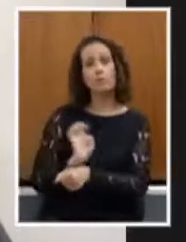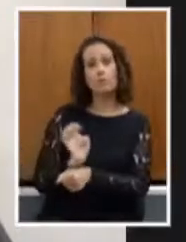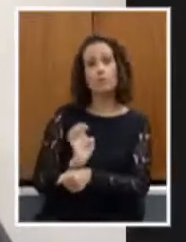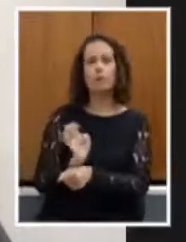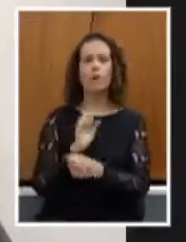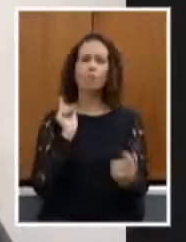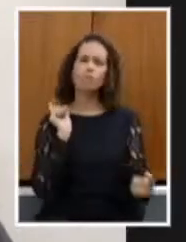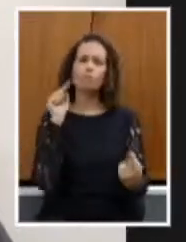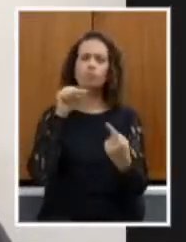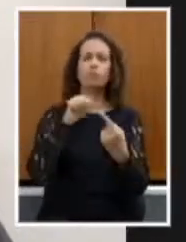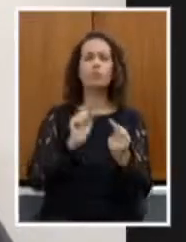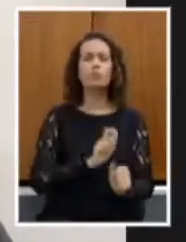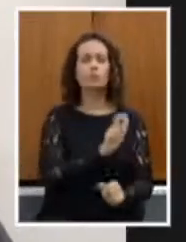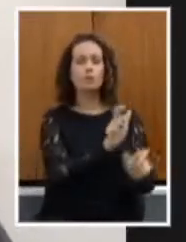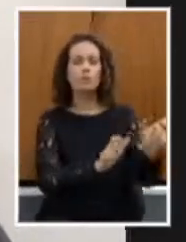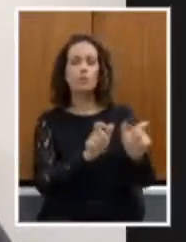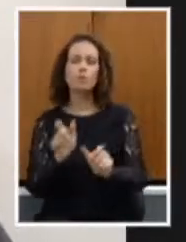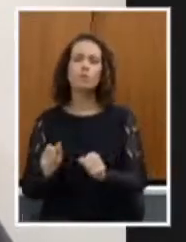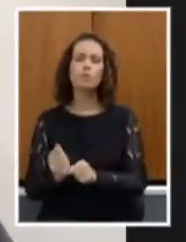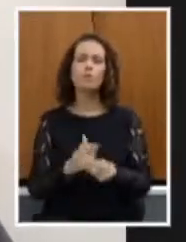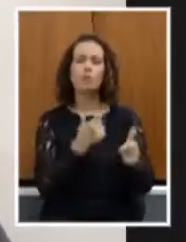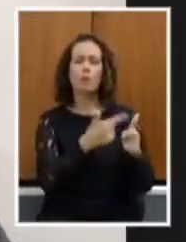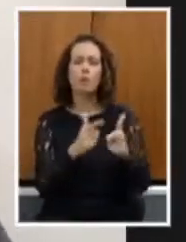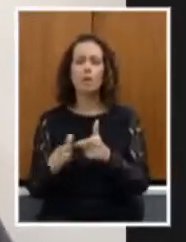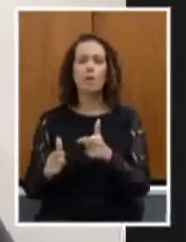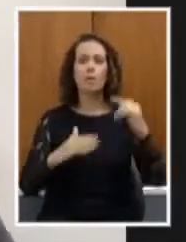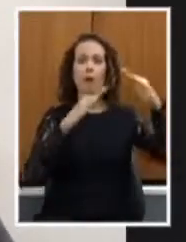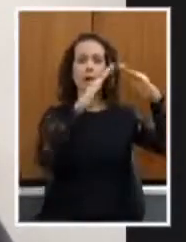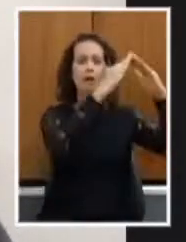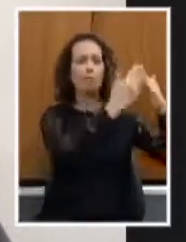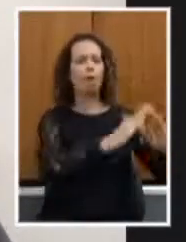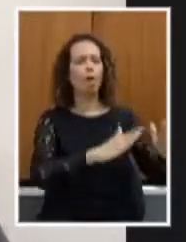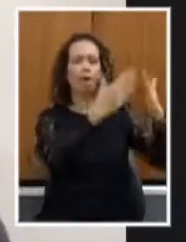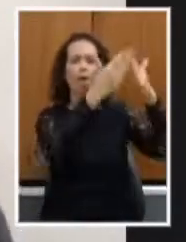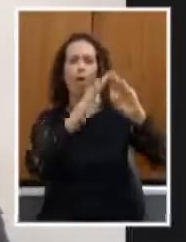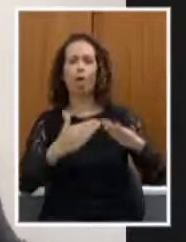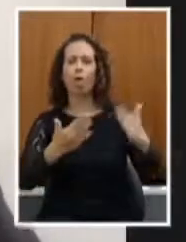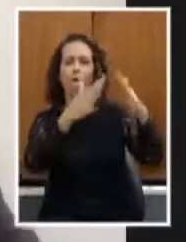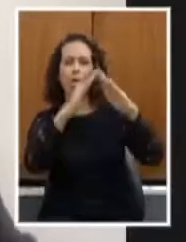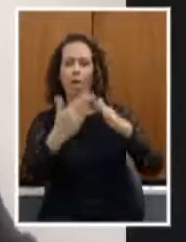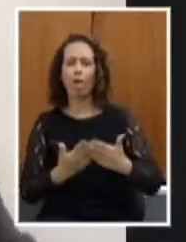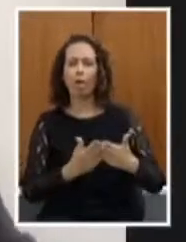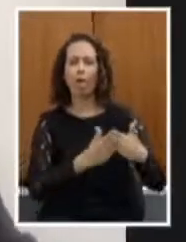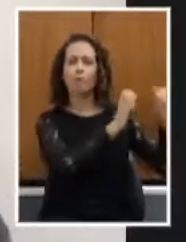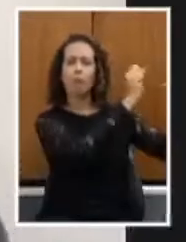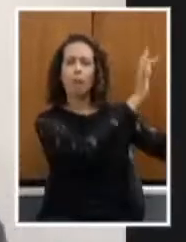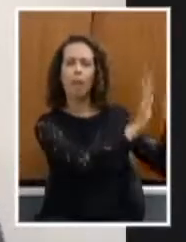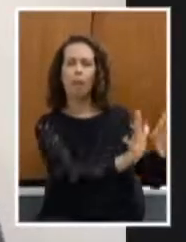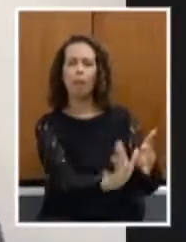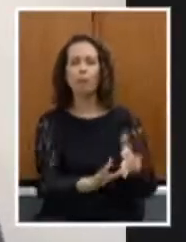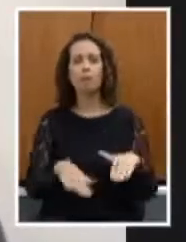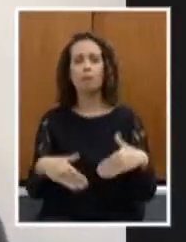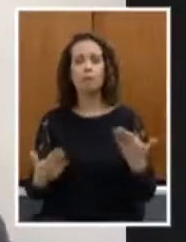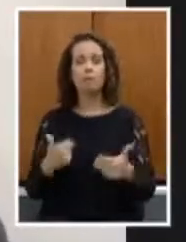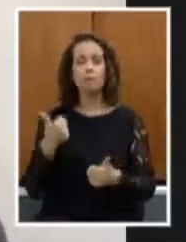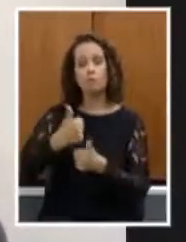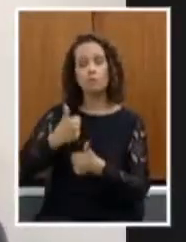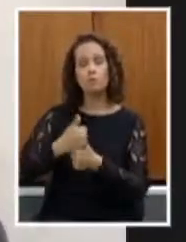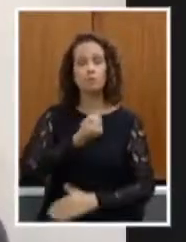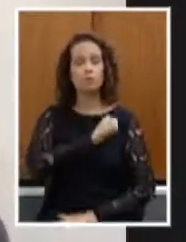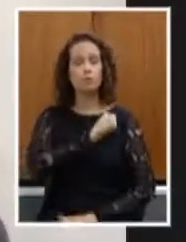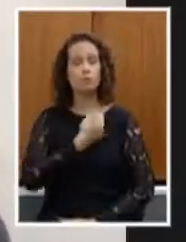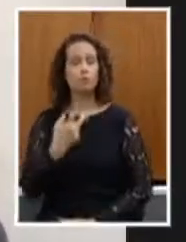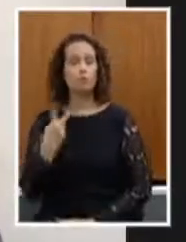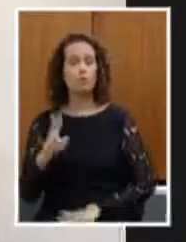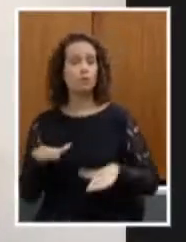os atingidos por barragens em Minas Gerais. Mas atendemos o pedido, o projeto chega na forma do substitutivo 2. Então, nós votaremos,